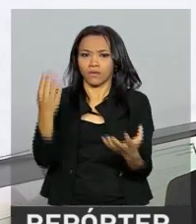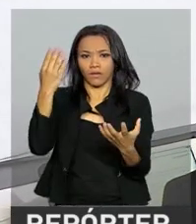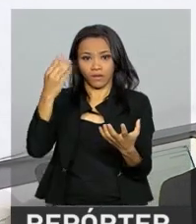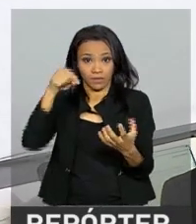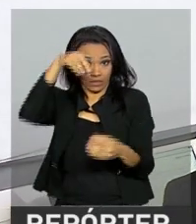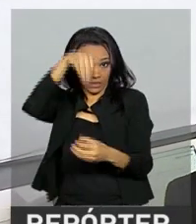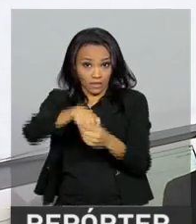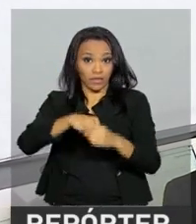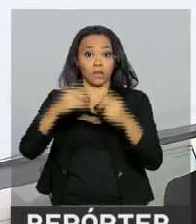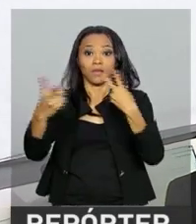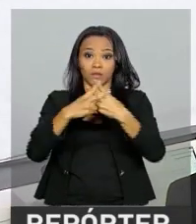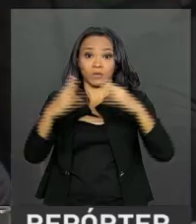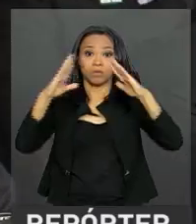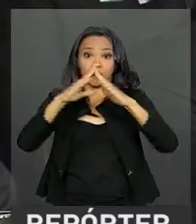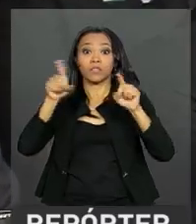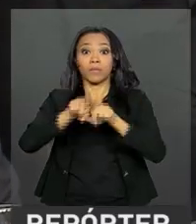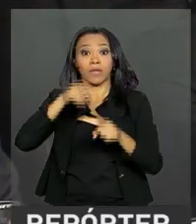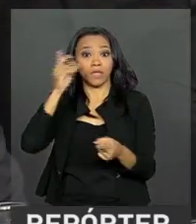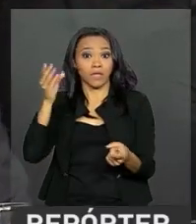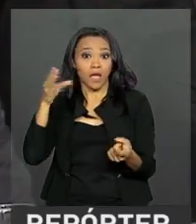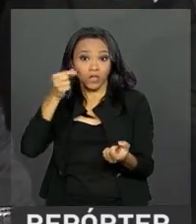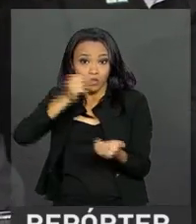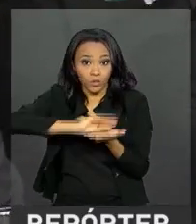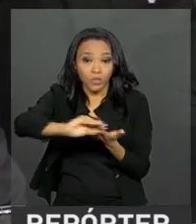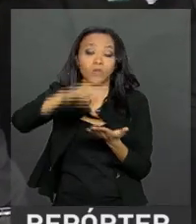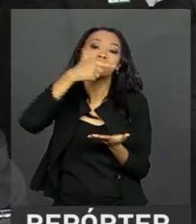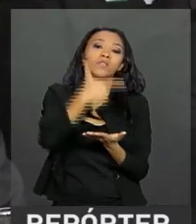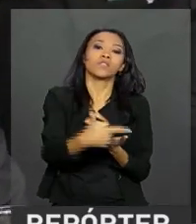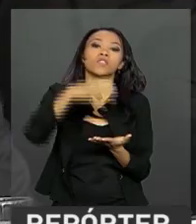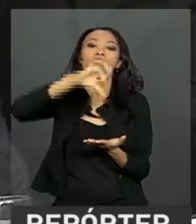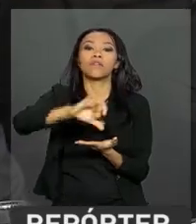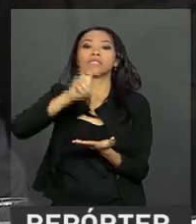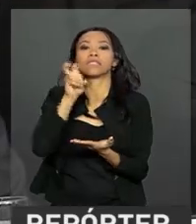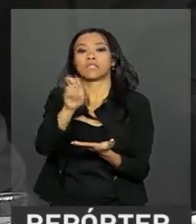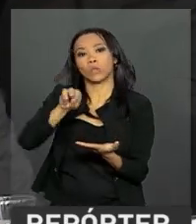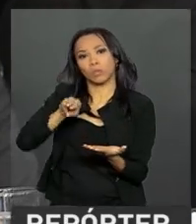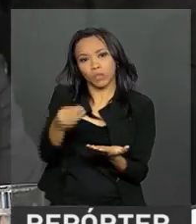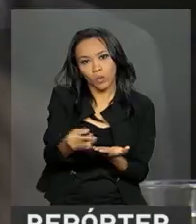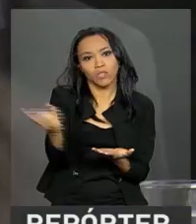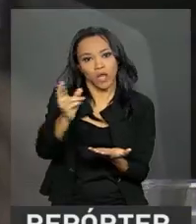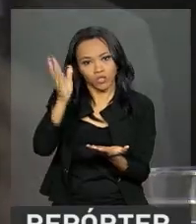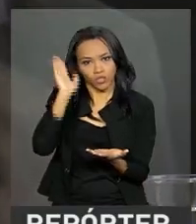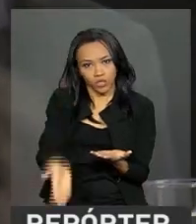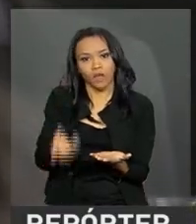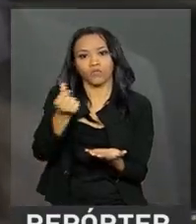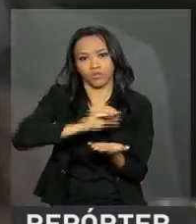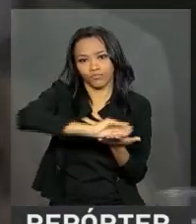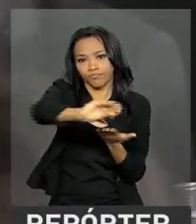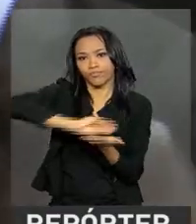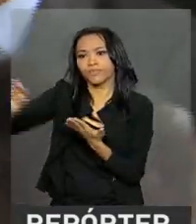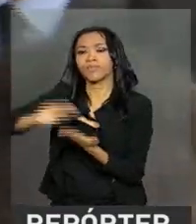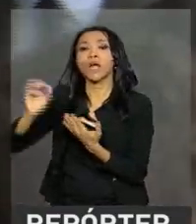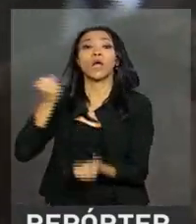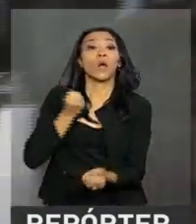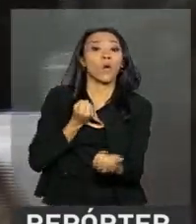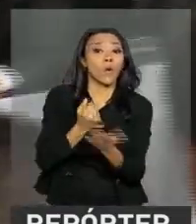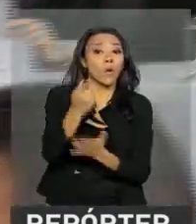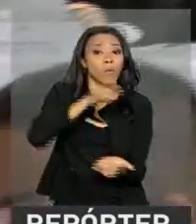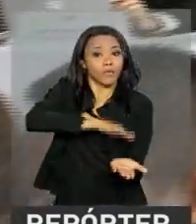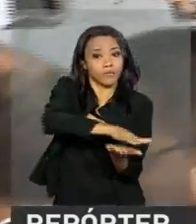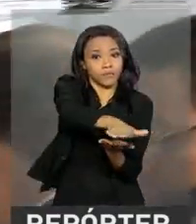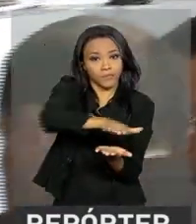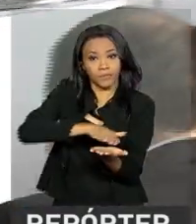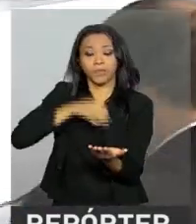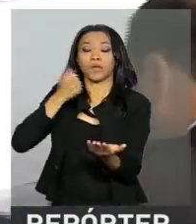Ficou decidido o repasse imediato de 295 milhões de reais aos estados para a compra de scanners,